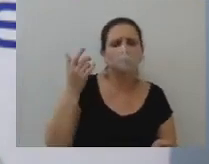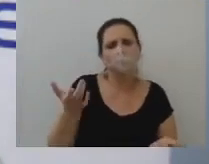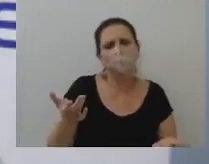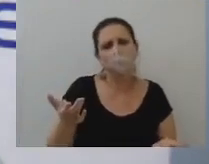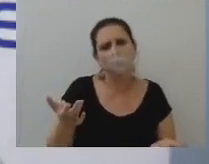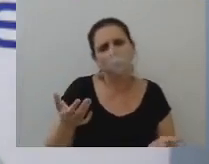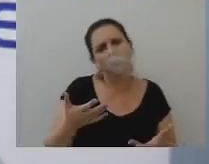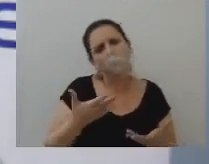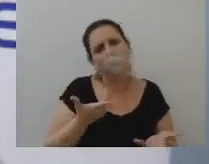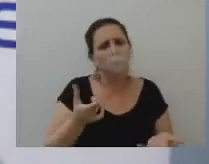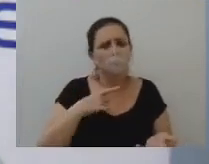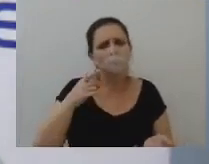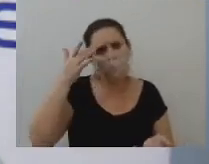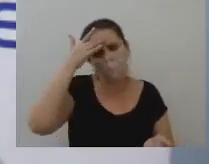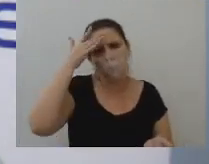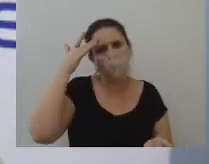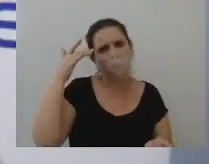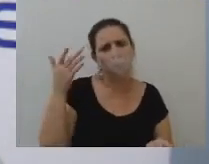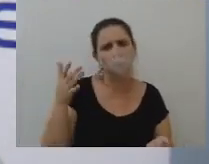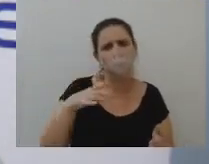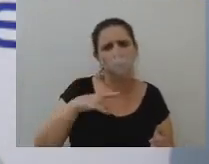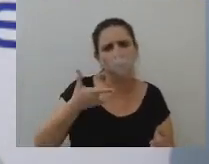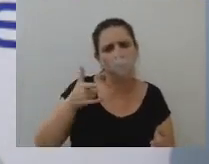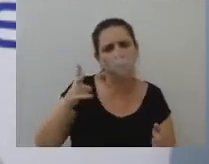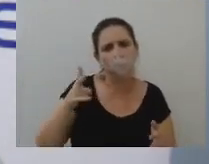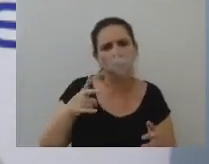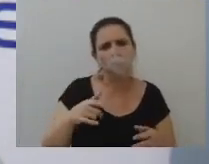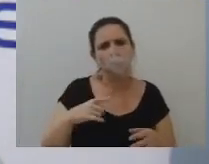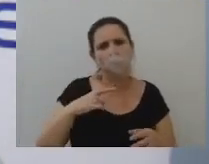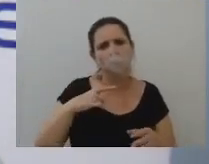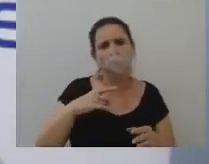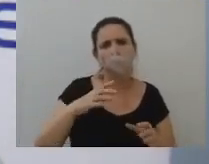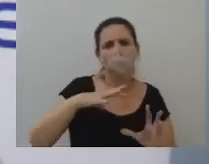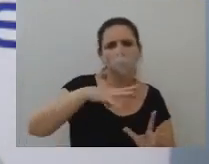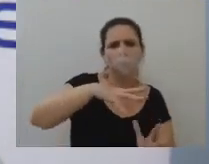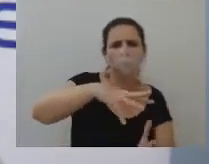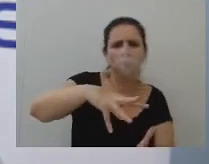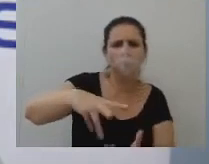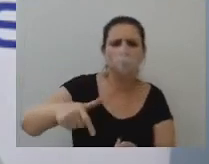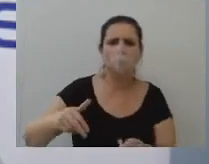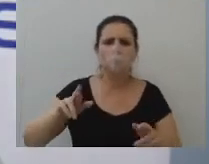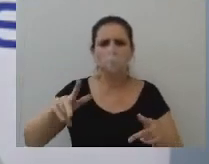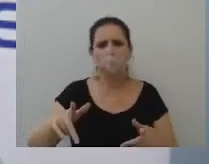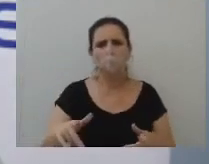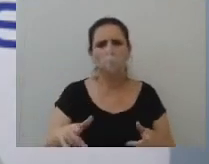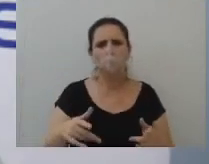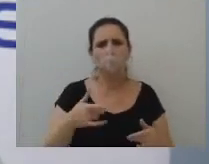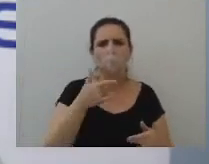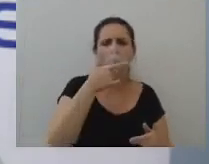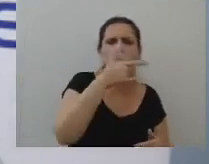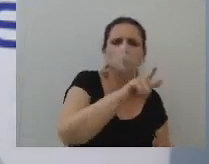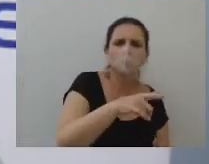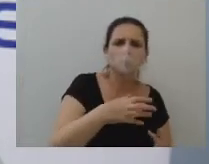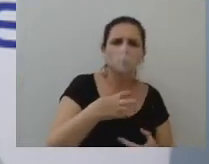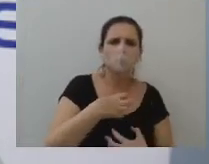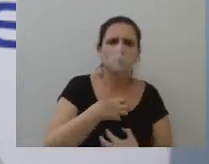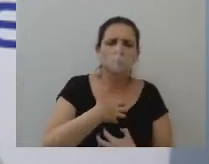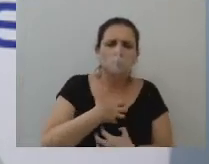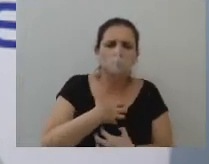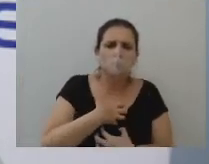tão quanto gostariam de ter, da mesma forma. Mas tem um mundo particular delas também diferente. E conseguem sentir